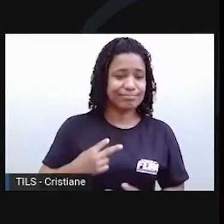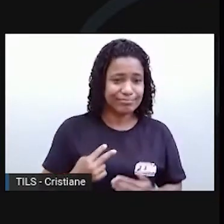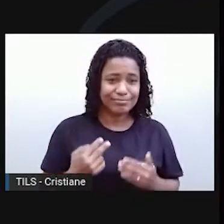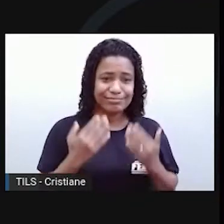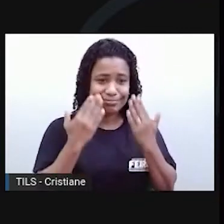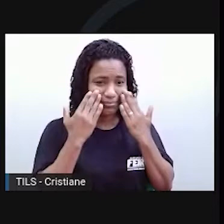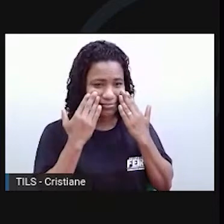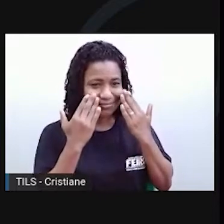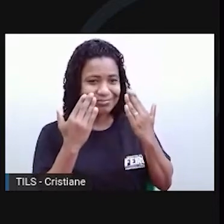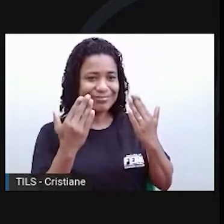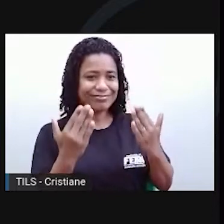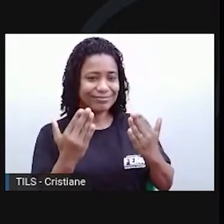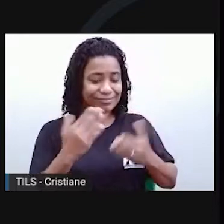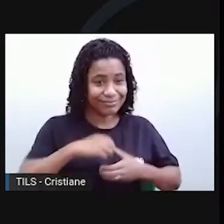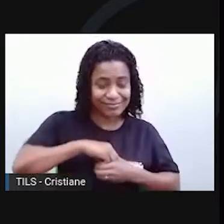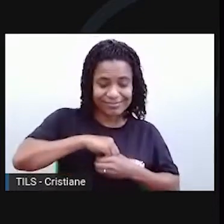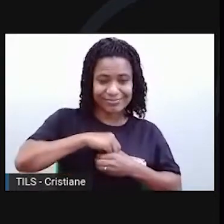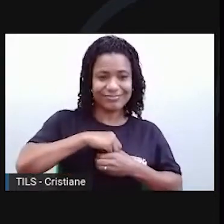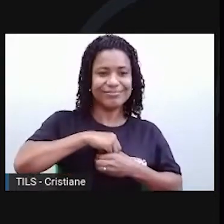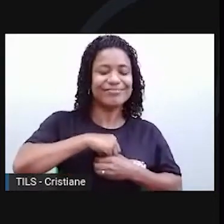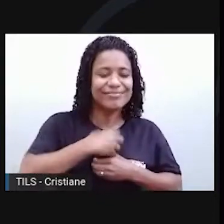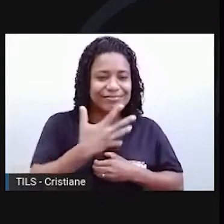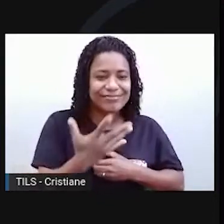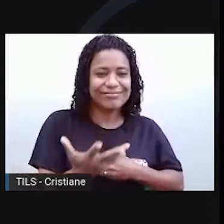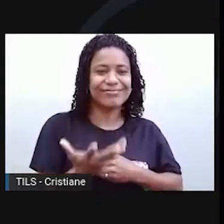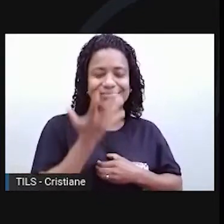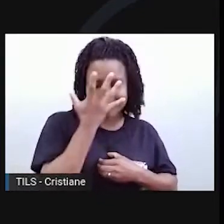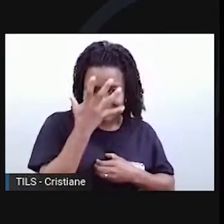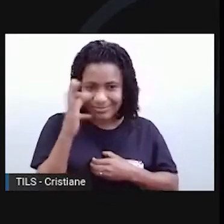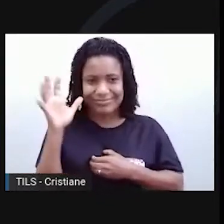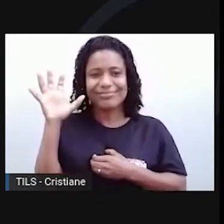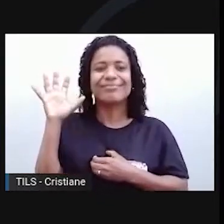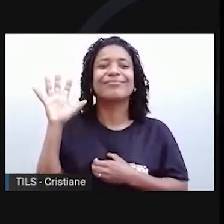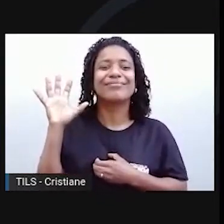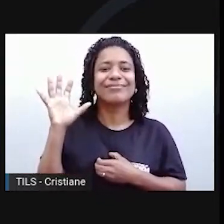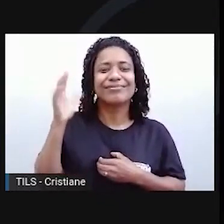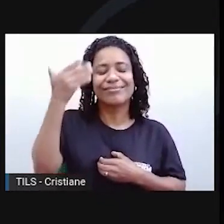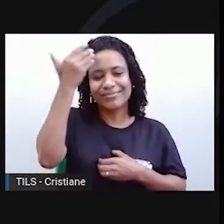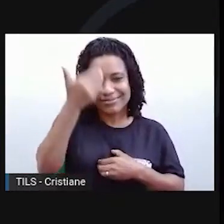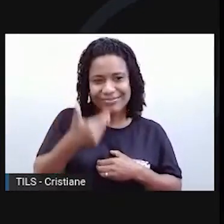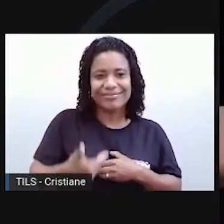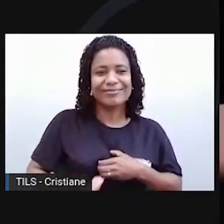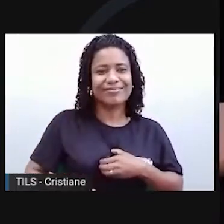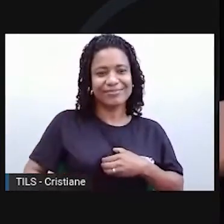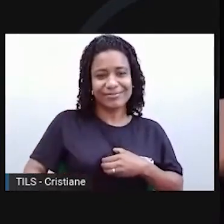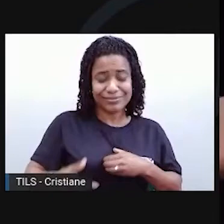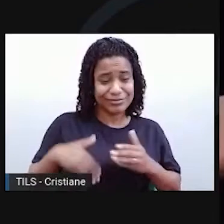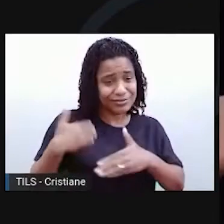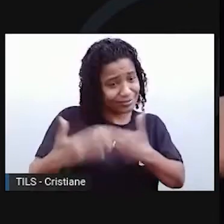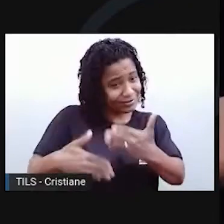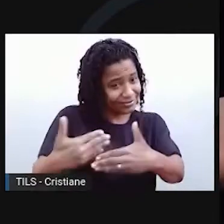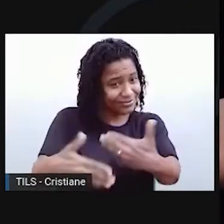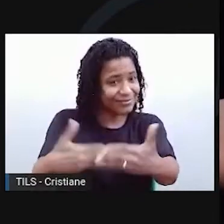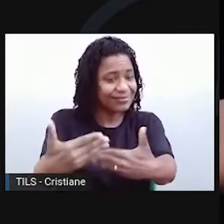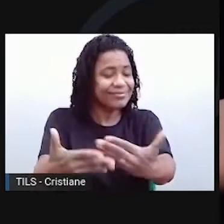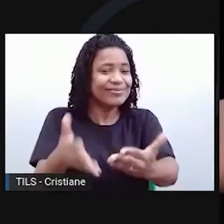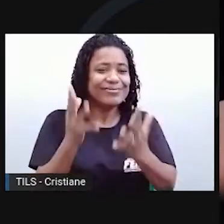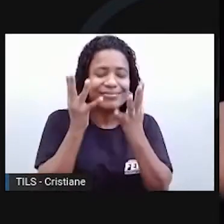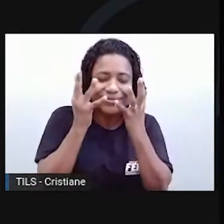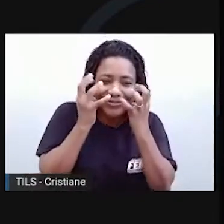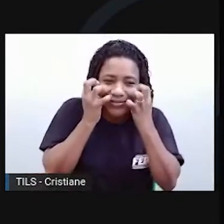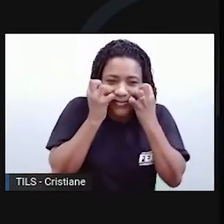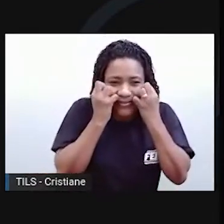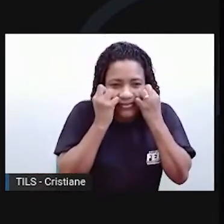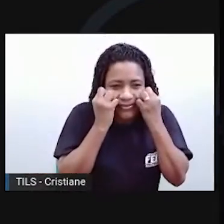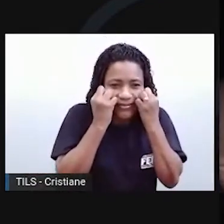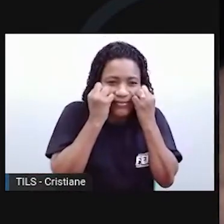que um só corpo, meu bem. Eu tô aqui pra envelhecer também. Se eu não sou